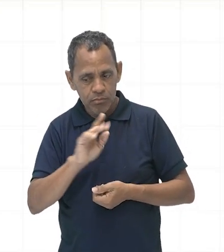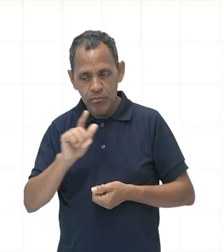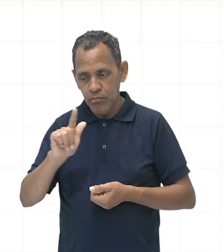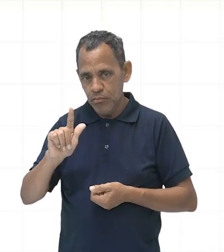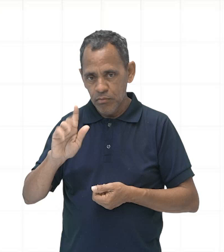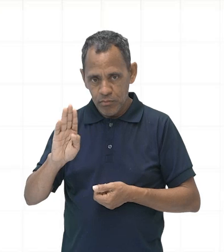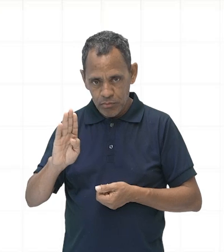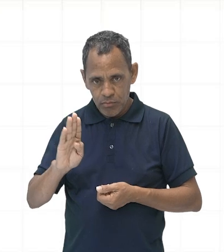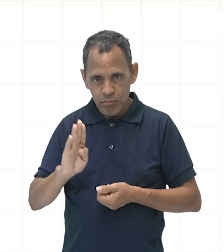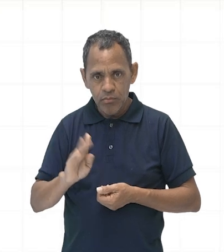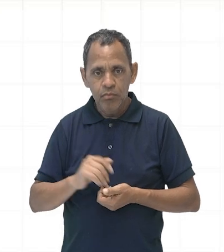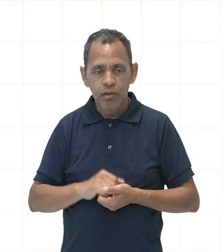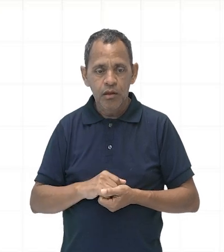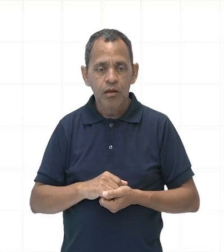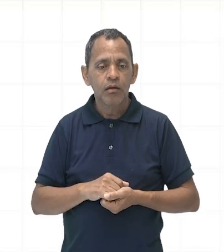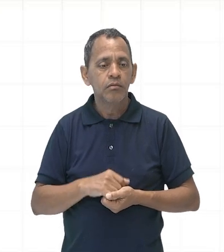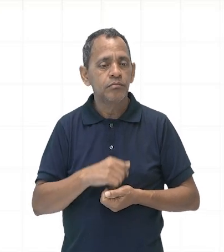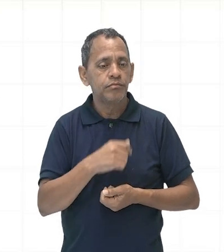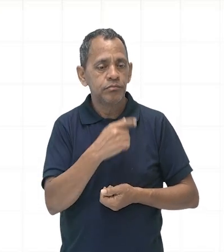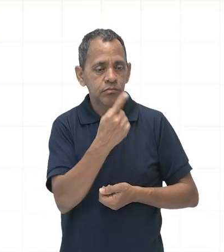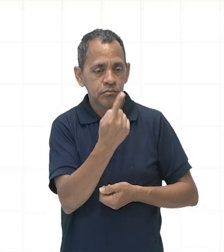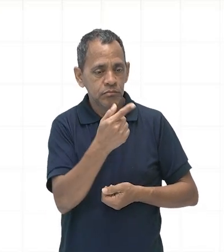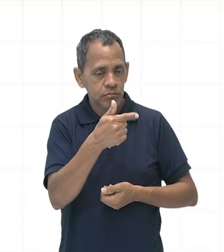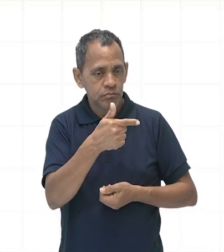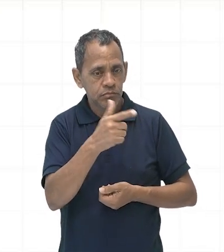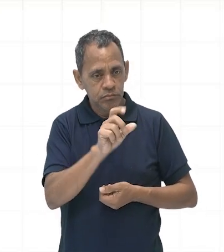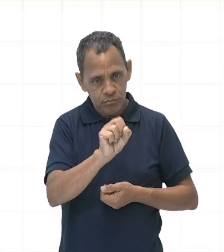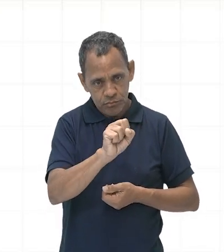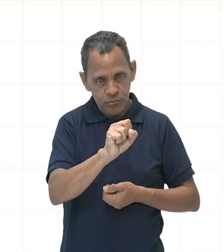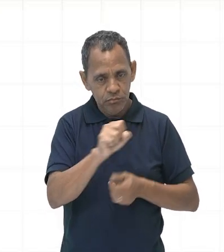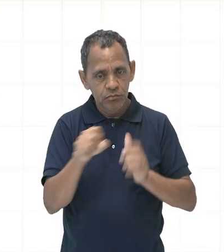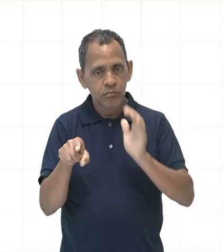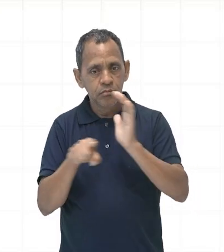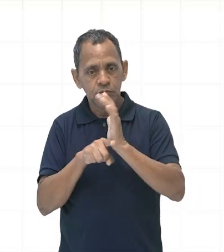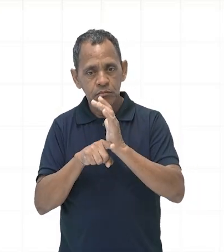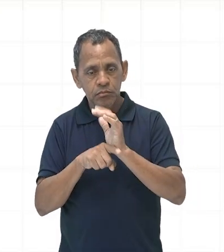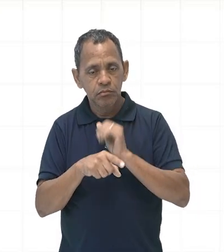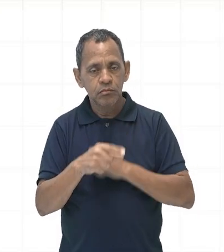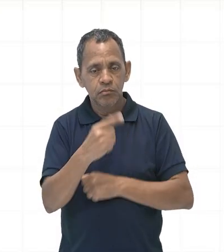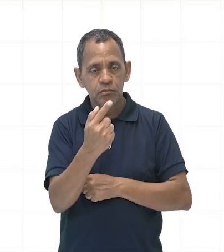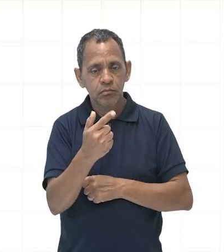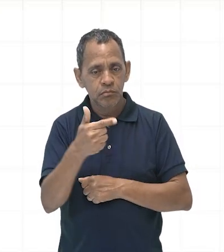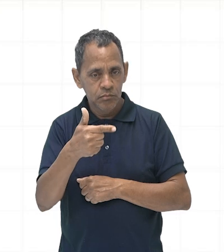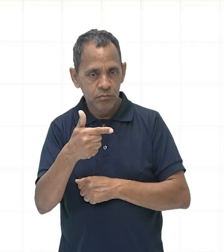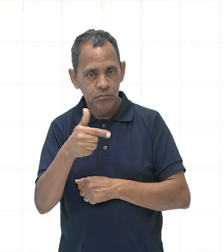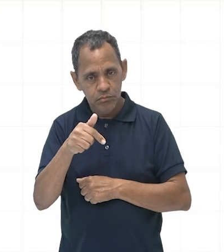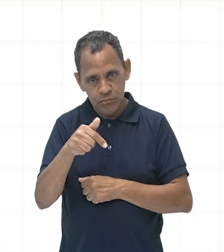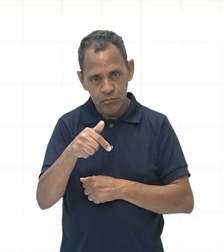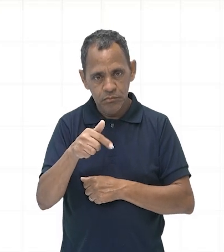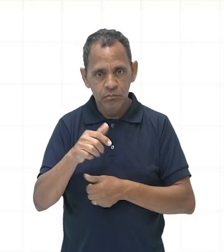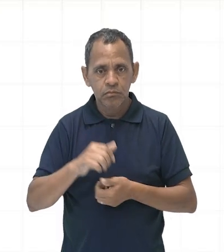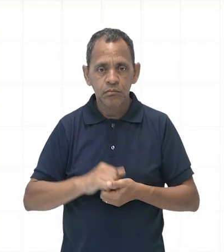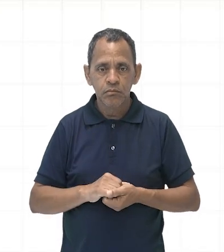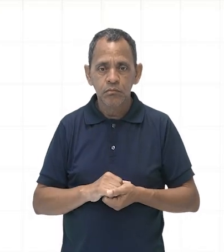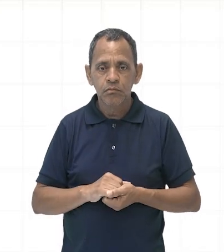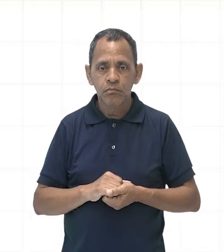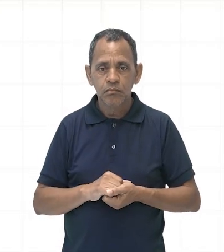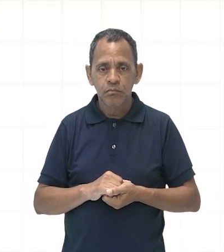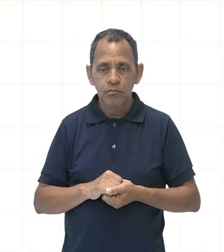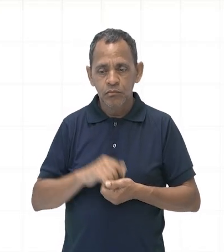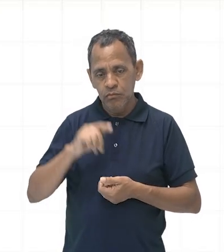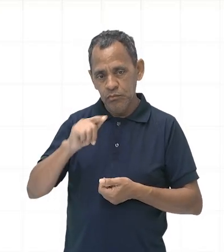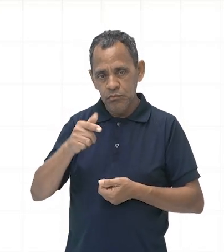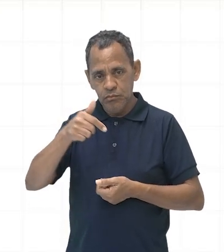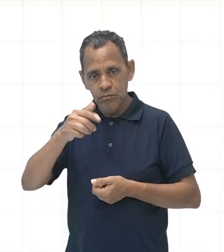aqui a conta, olha só, é 128 menos o que já tem utilizado de